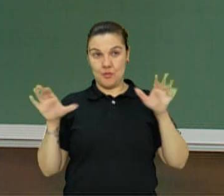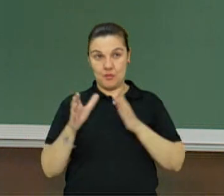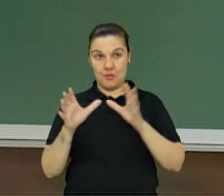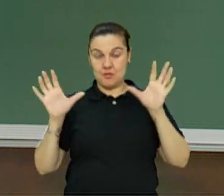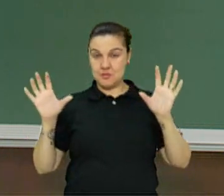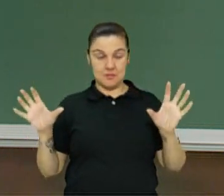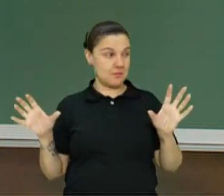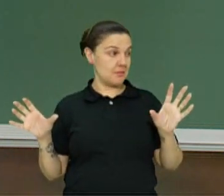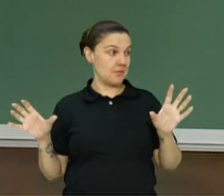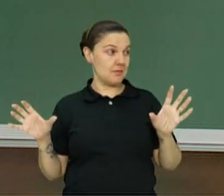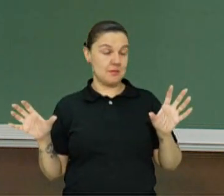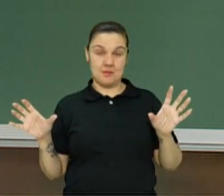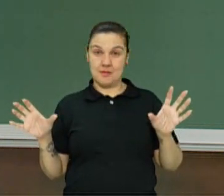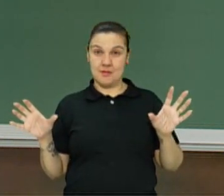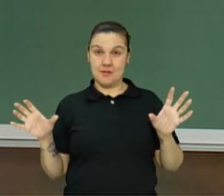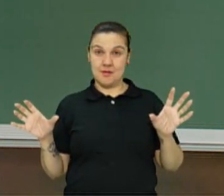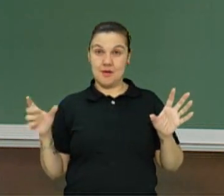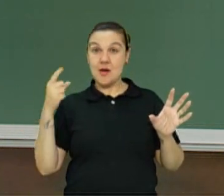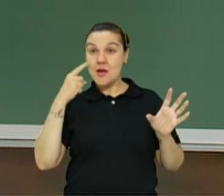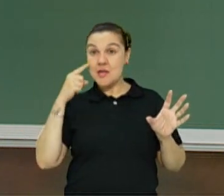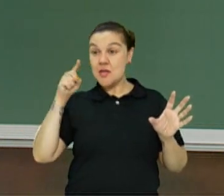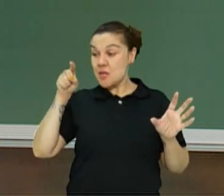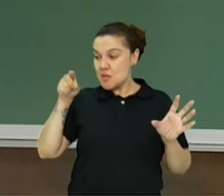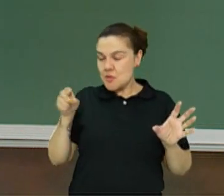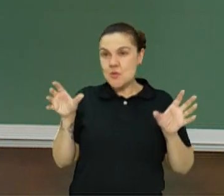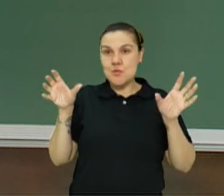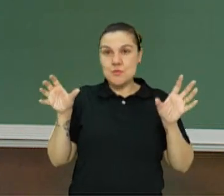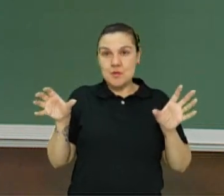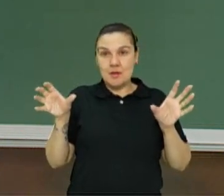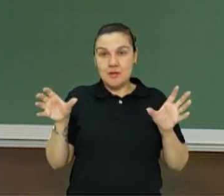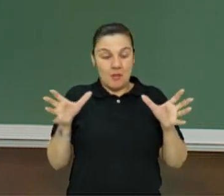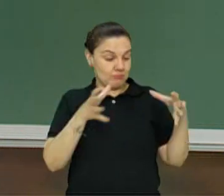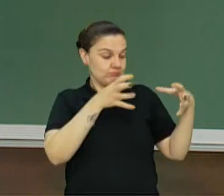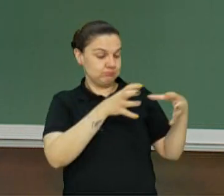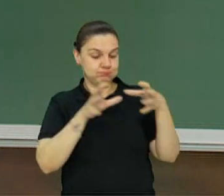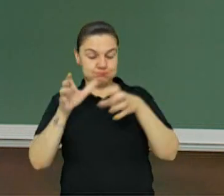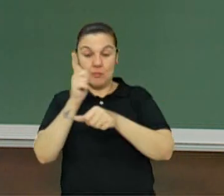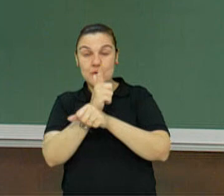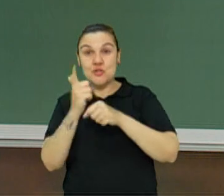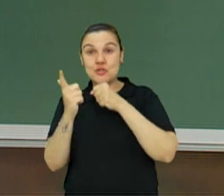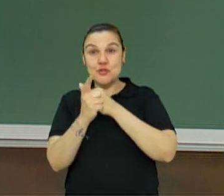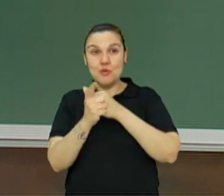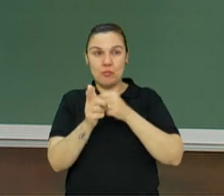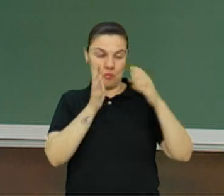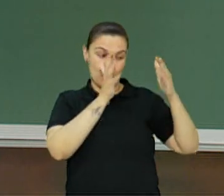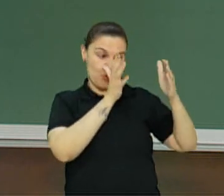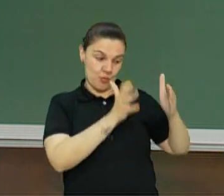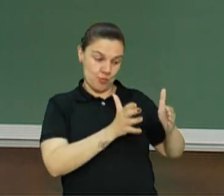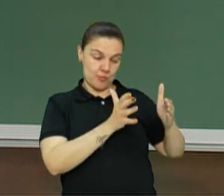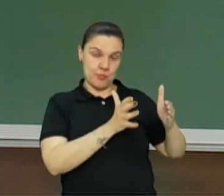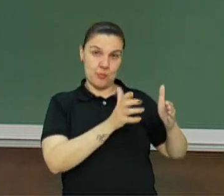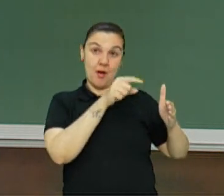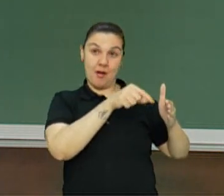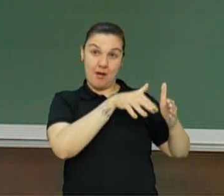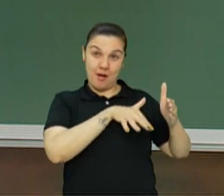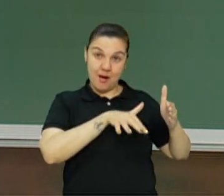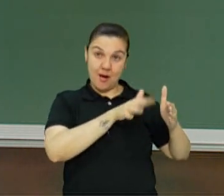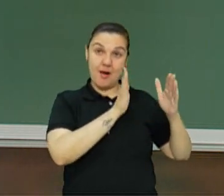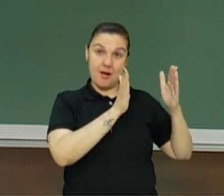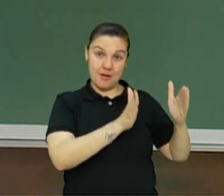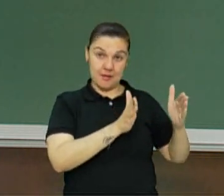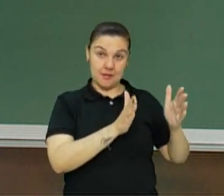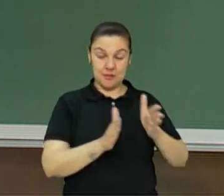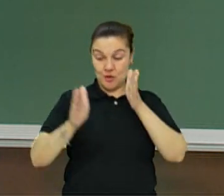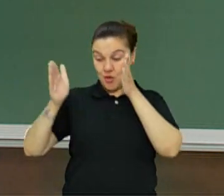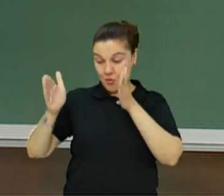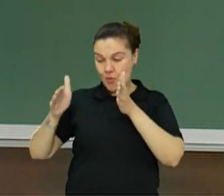foram separadas? Isso aqui eu vou chamar de isolamento geográfico, porque um grupo veio parar num local geográfico